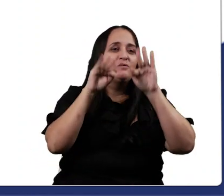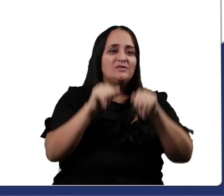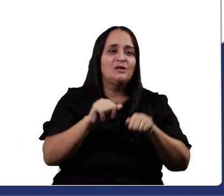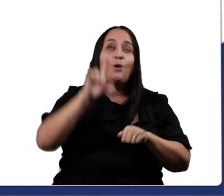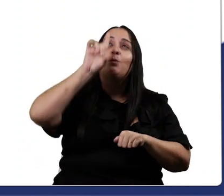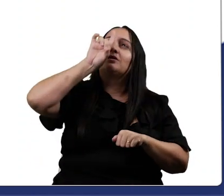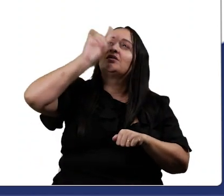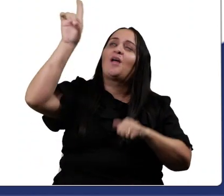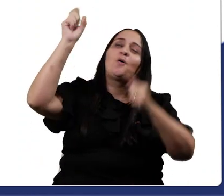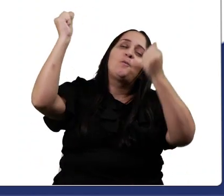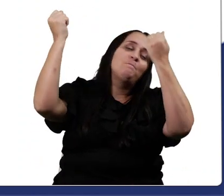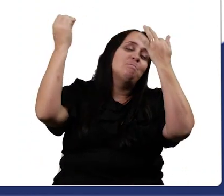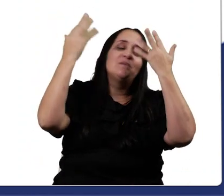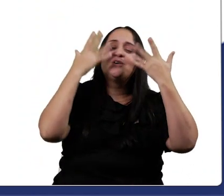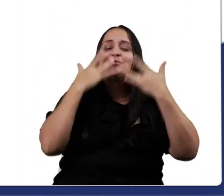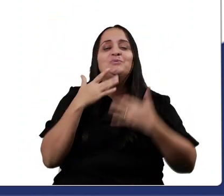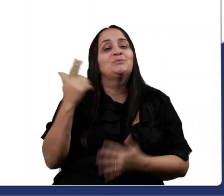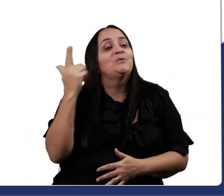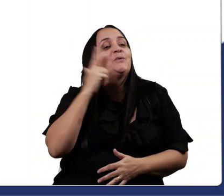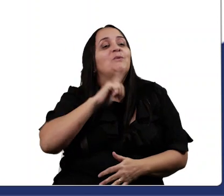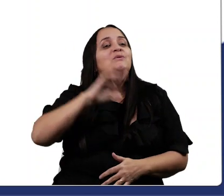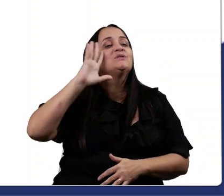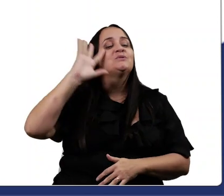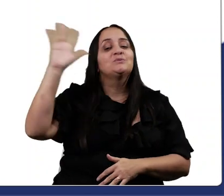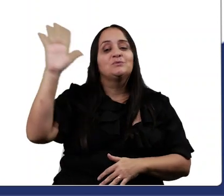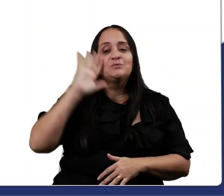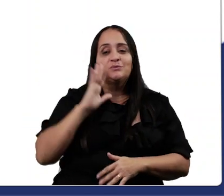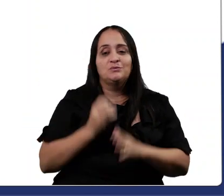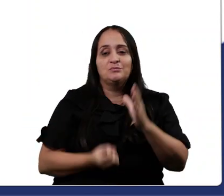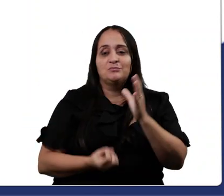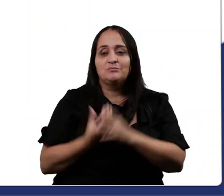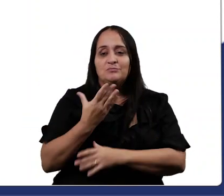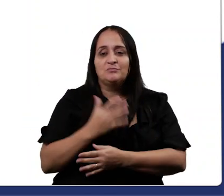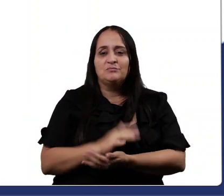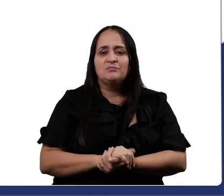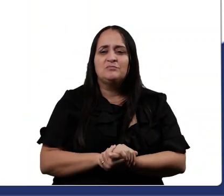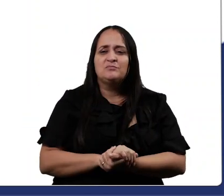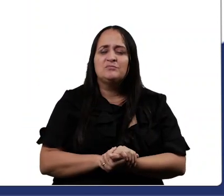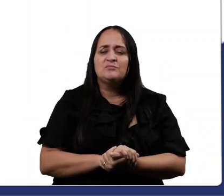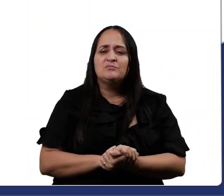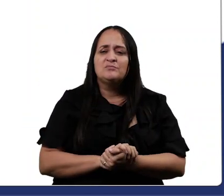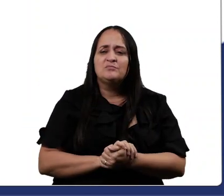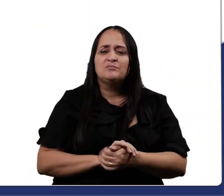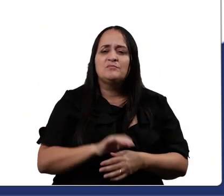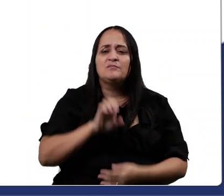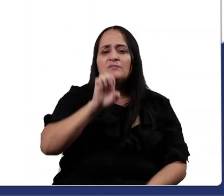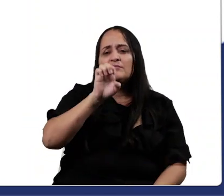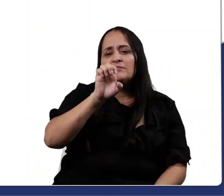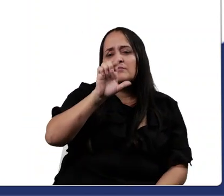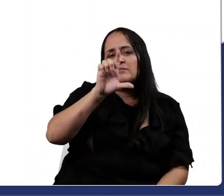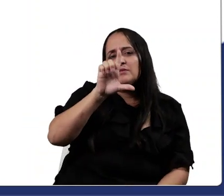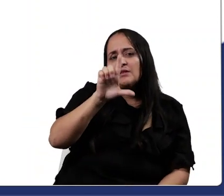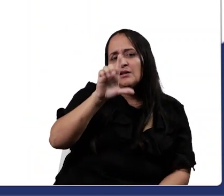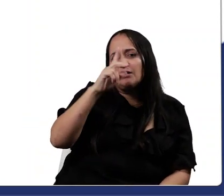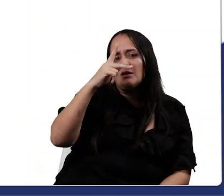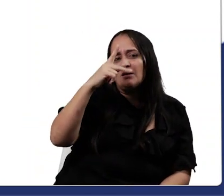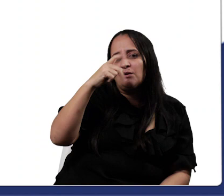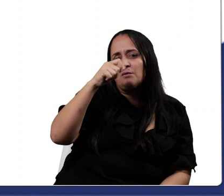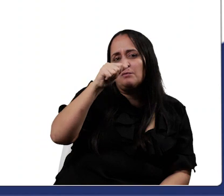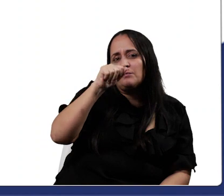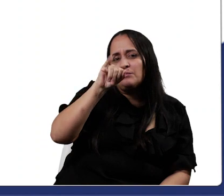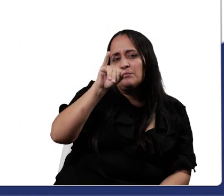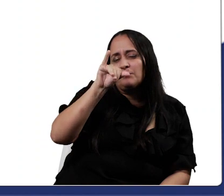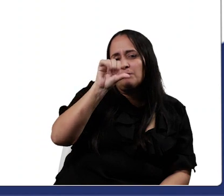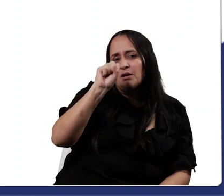sonho. E a fonte está na internet, que está no site do El País, que é um